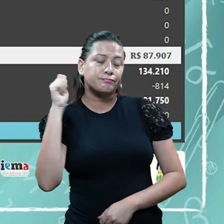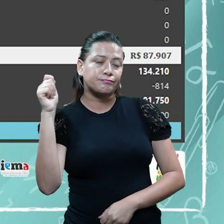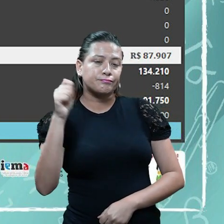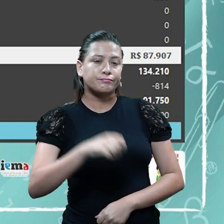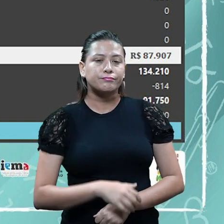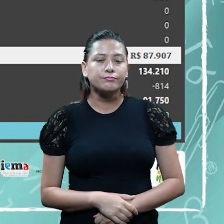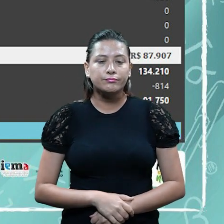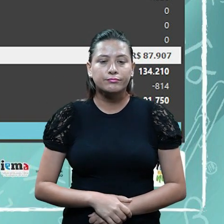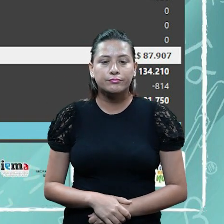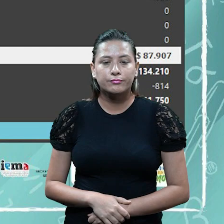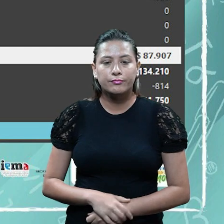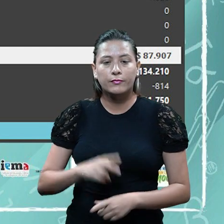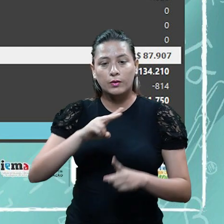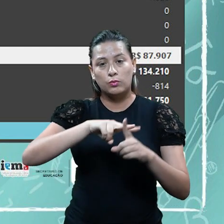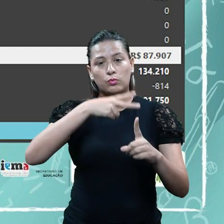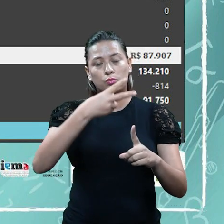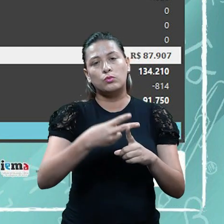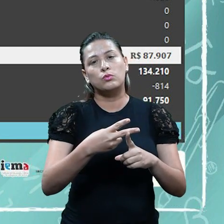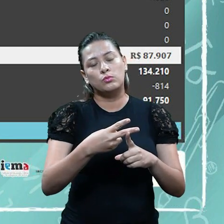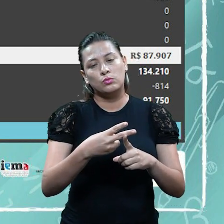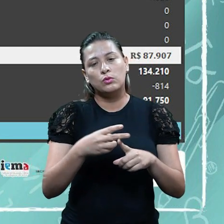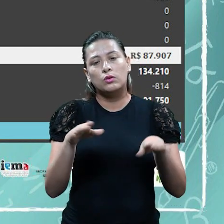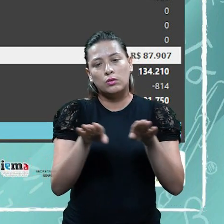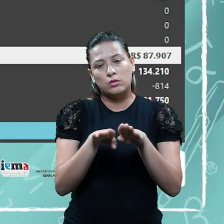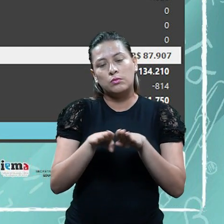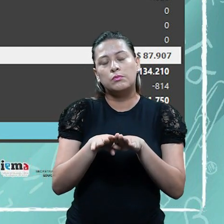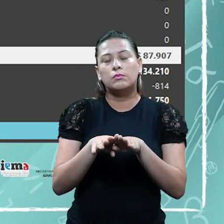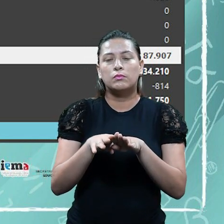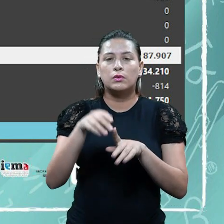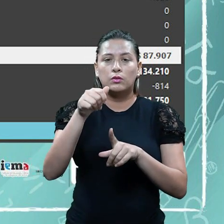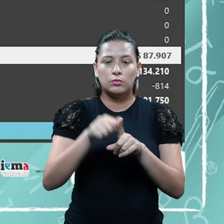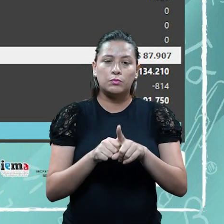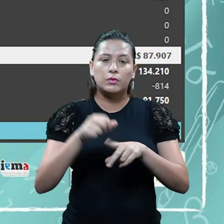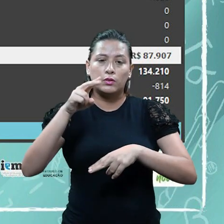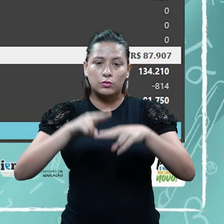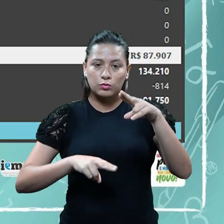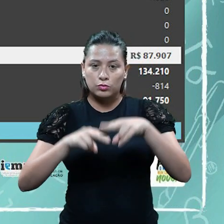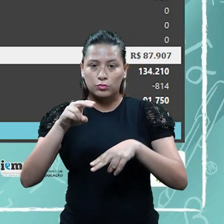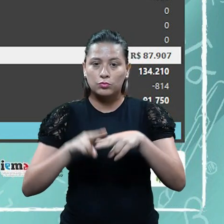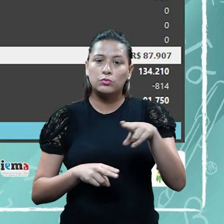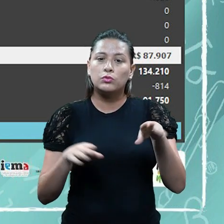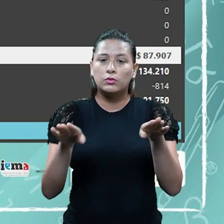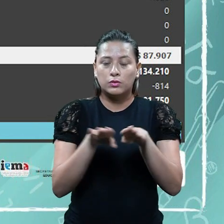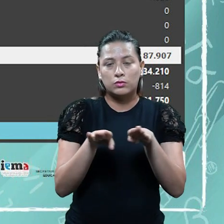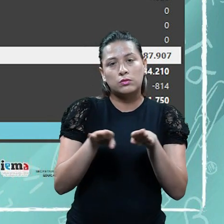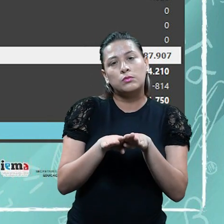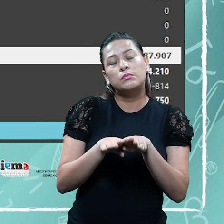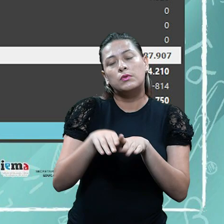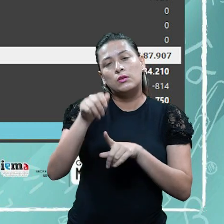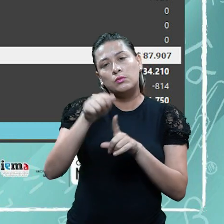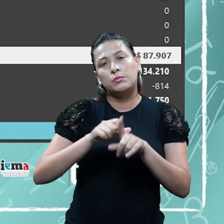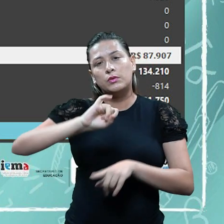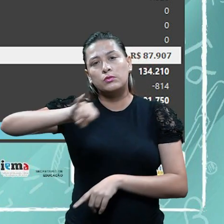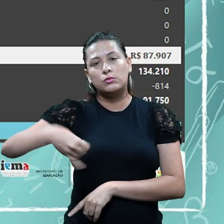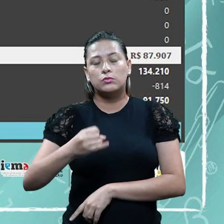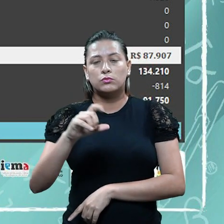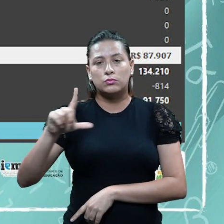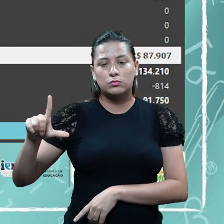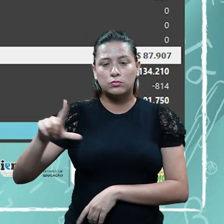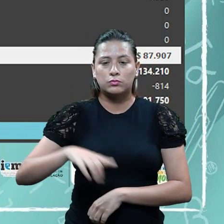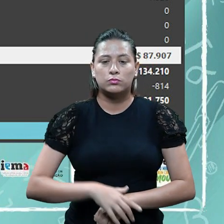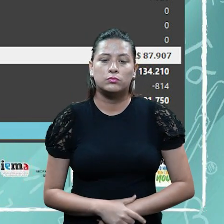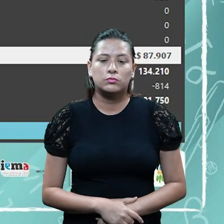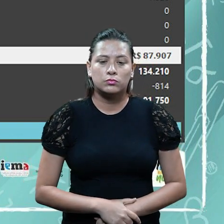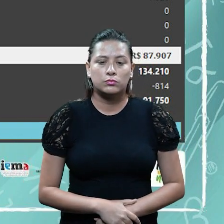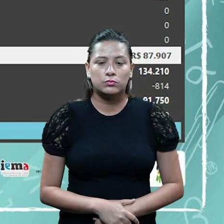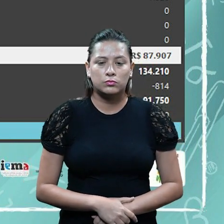mil tive um lucro em junho e também 19 mil um lucro em julho. Olha só, aí depois